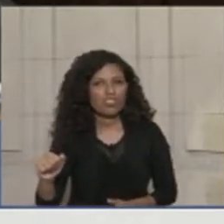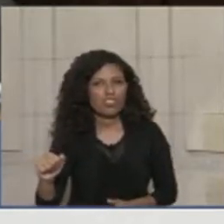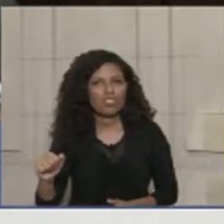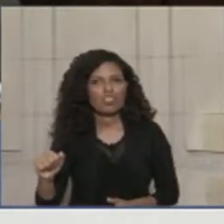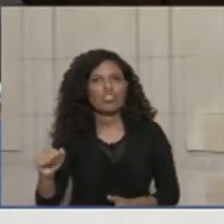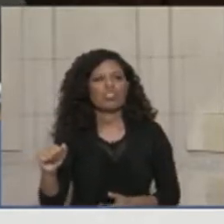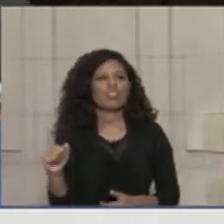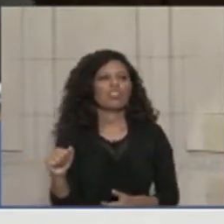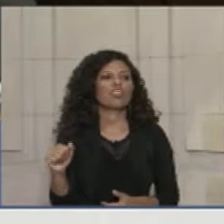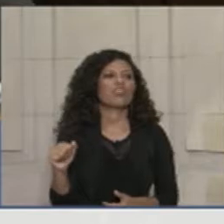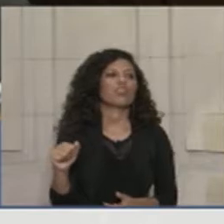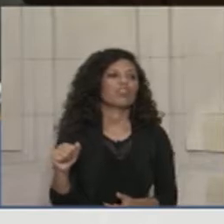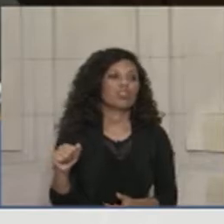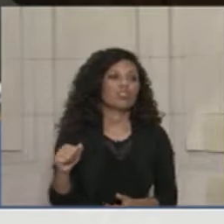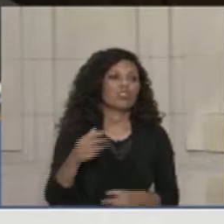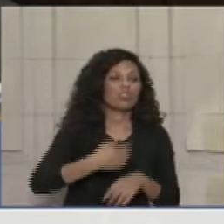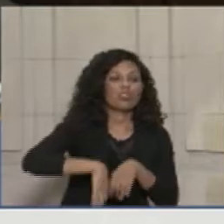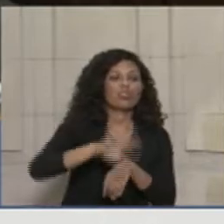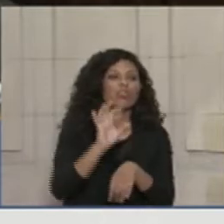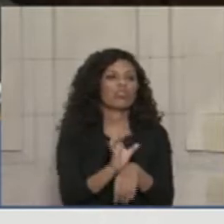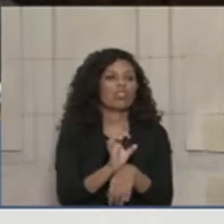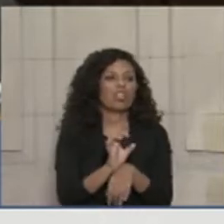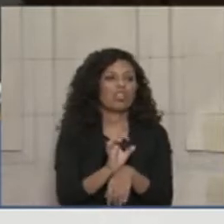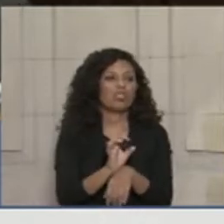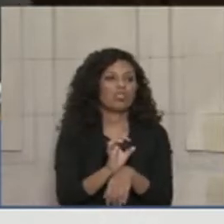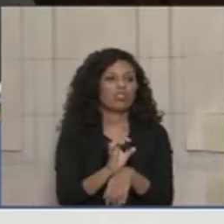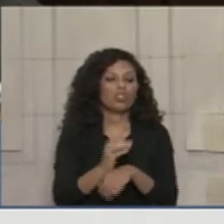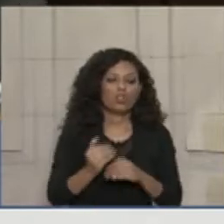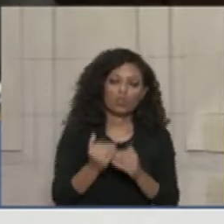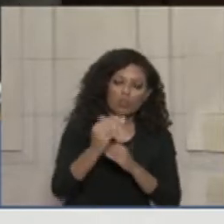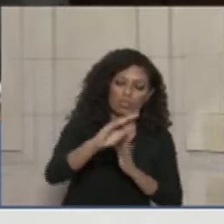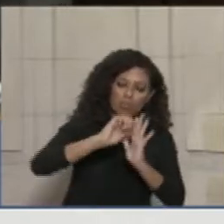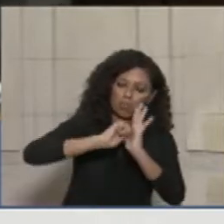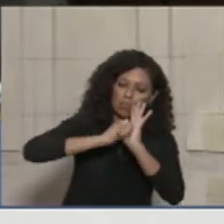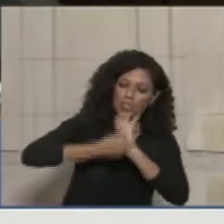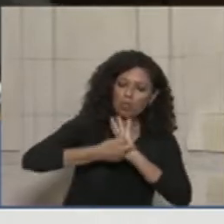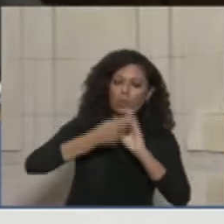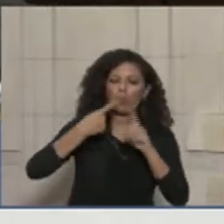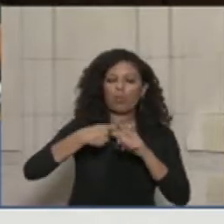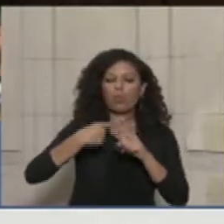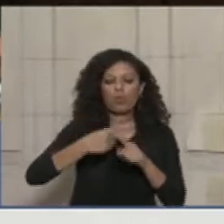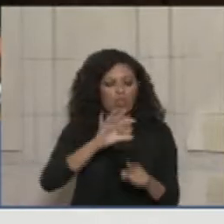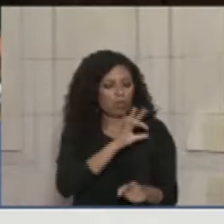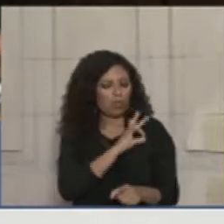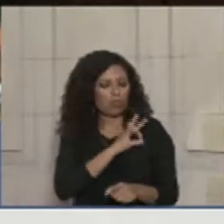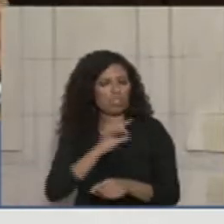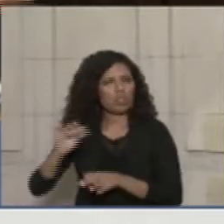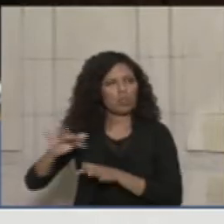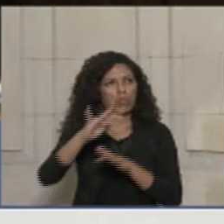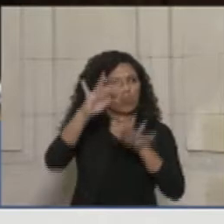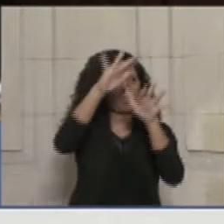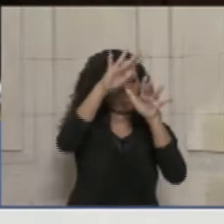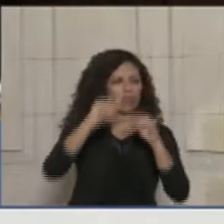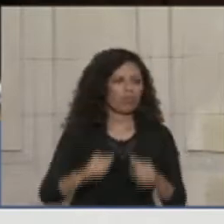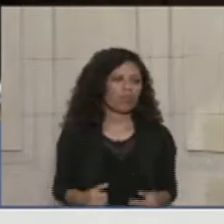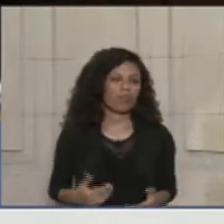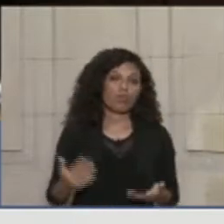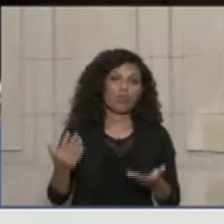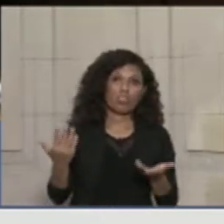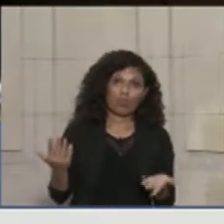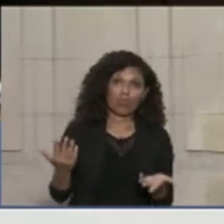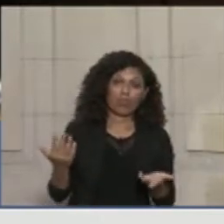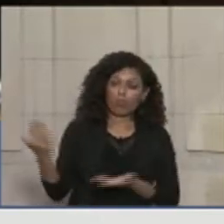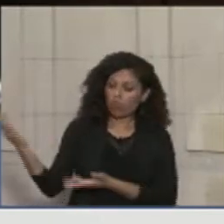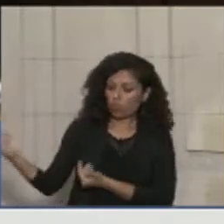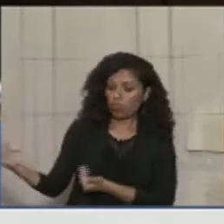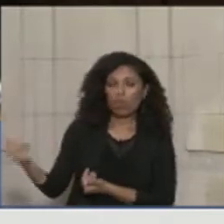no nosso estado que amanheceram fechadas em decorrência de operações policiais. Então, um jovem como